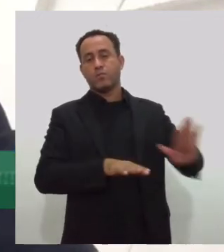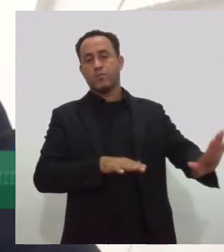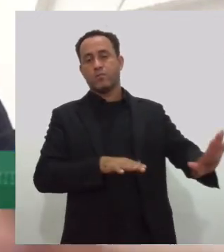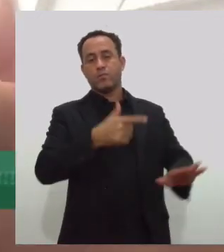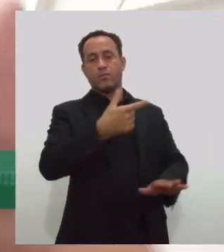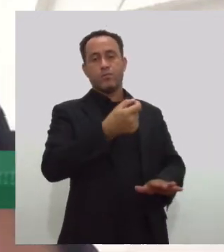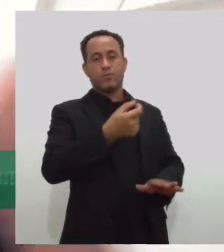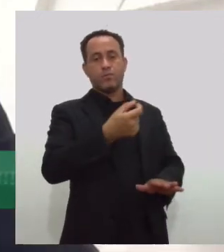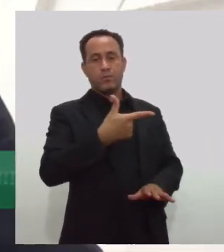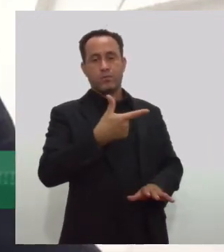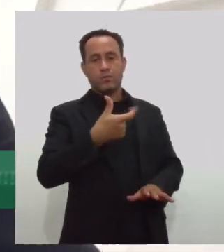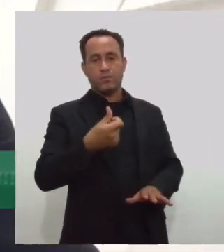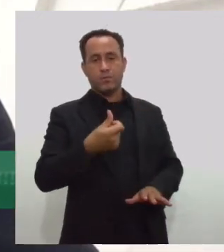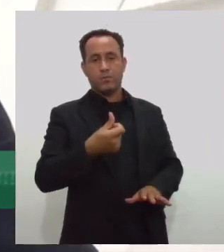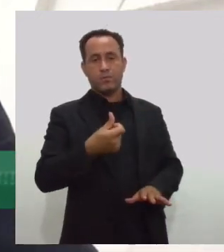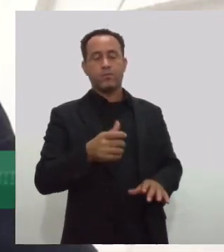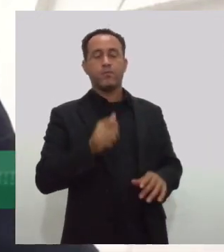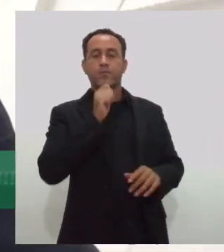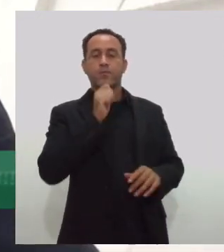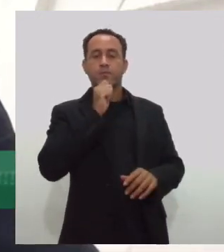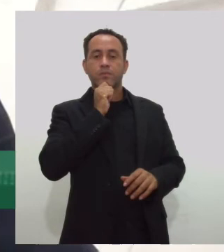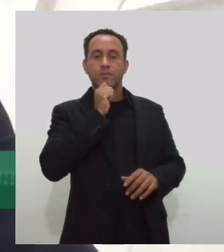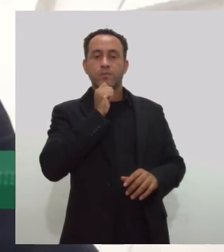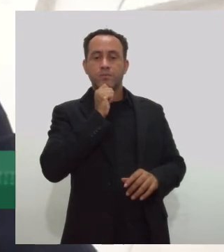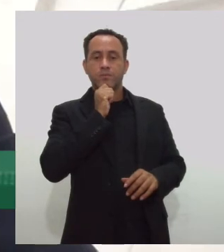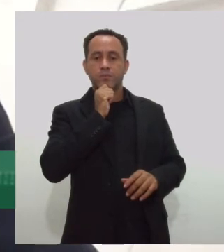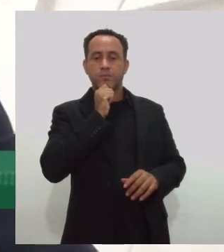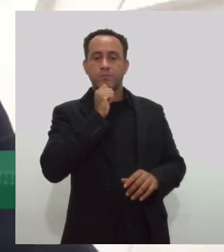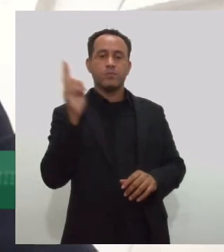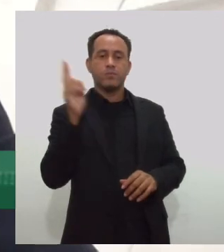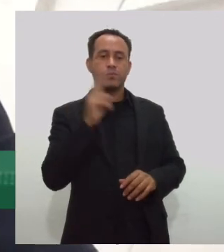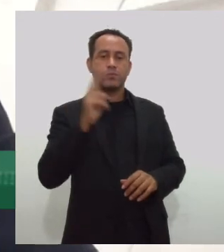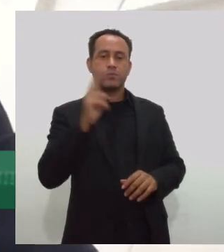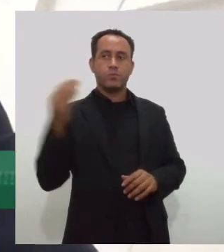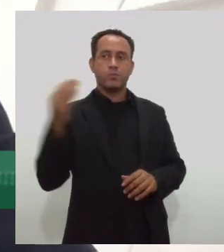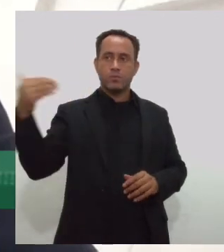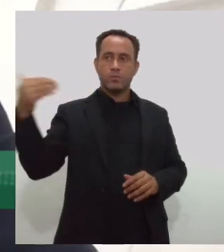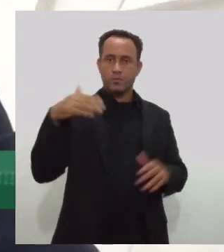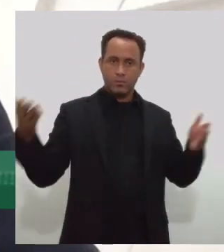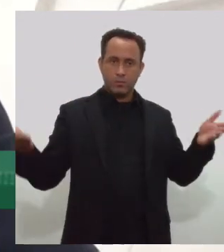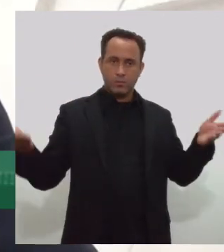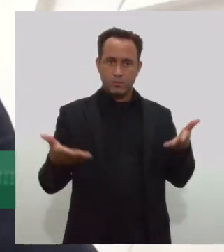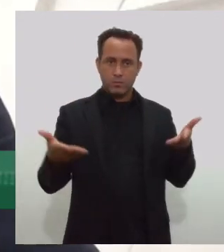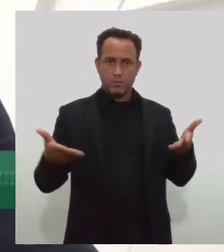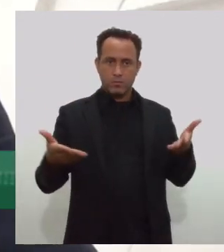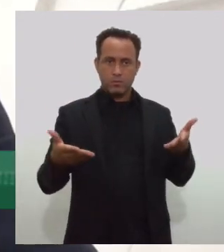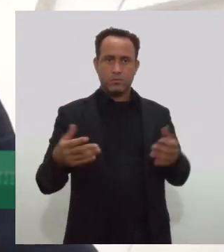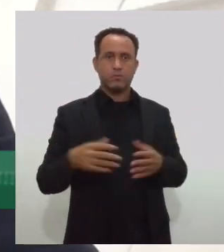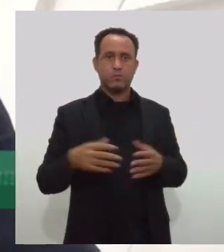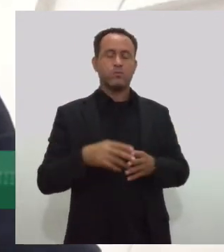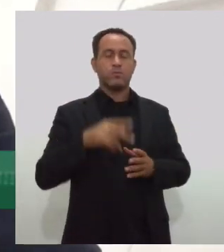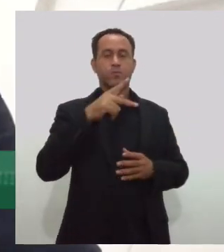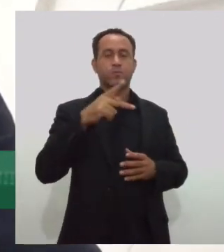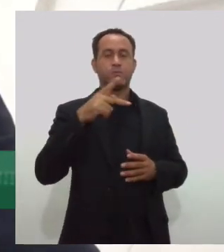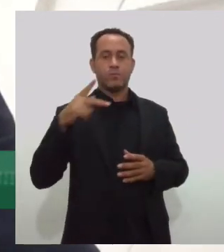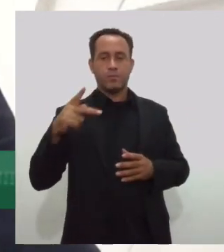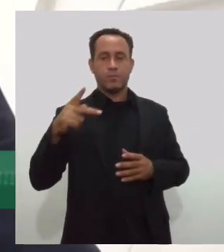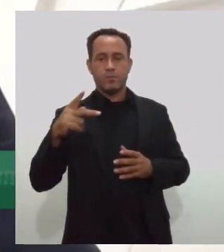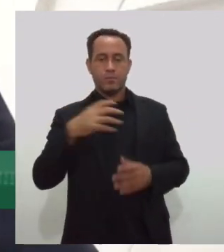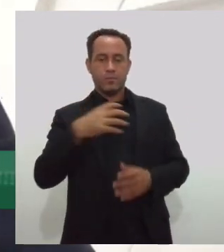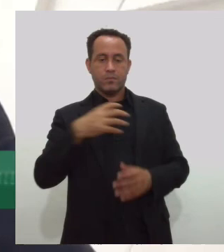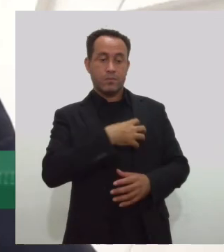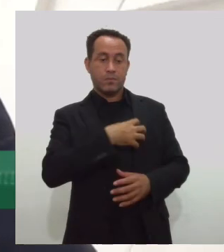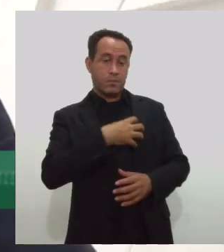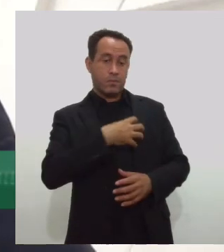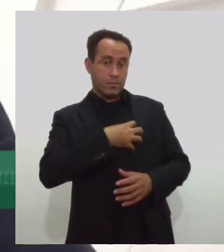2021, apresentação de requerimento de urgência pelo deputado Cacá Leão, do PP, progressista da Bahia, e no